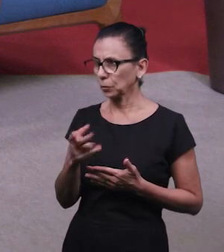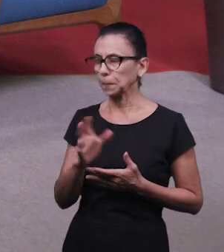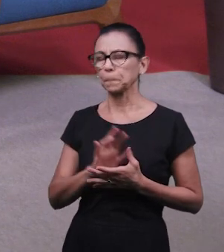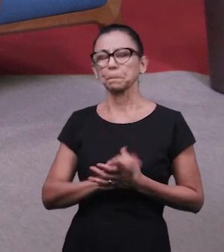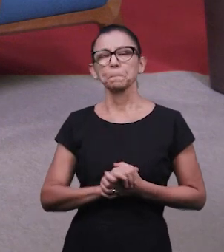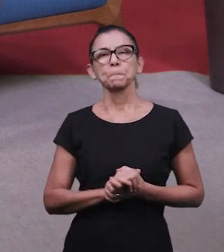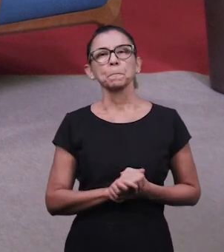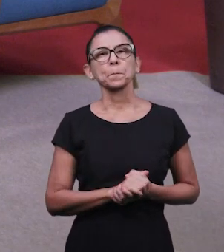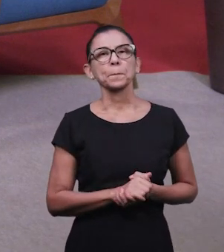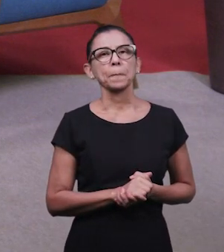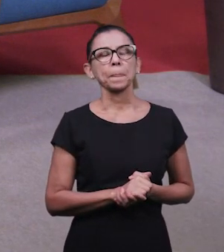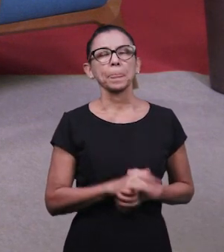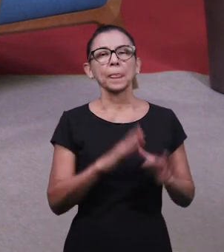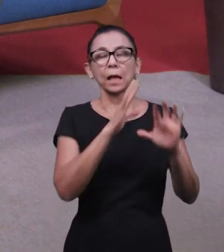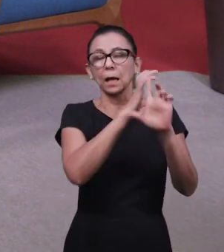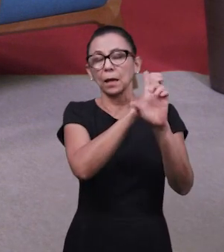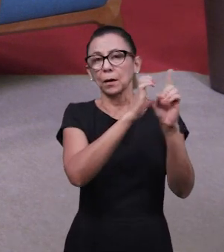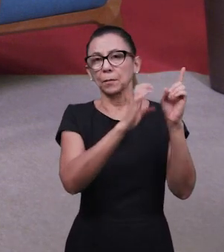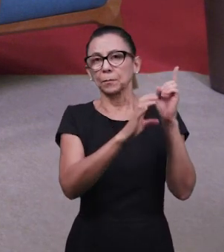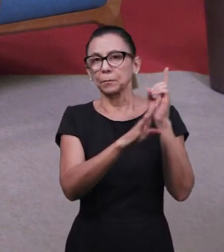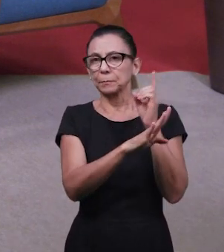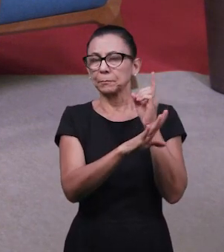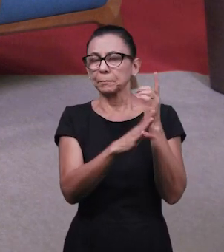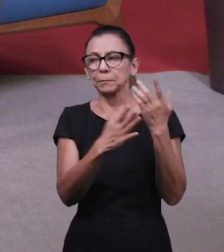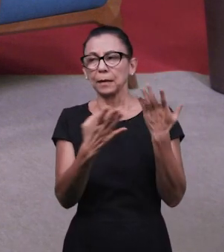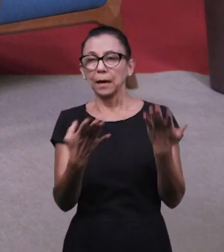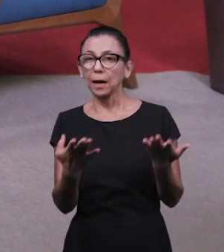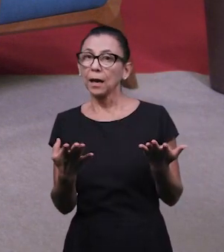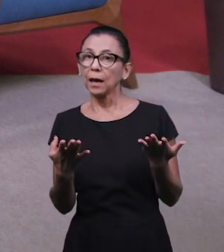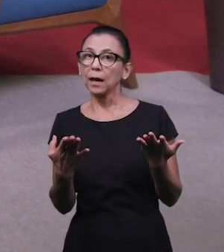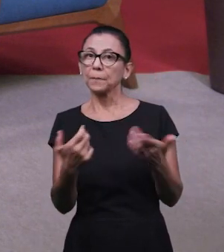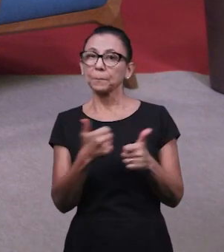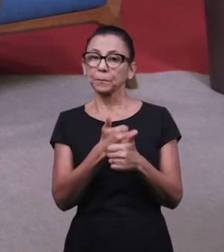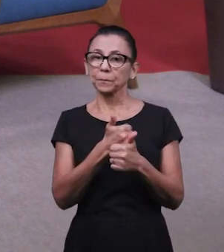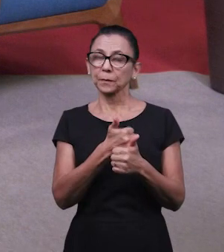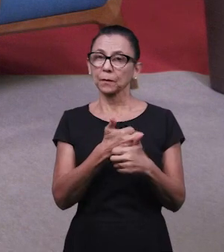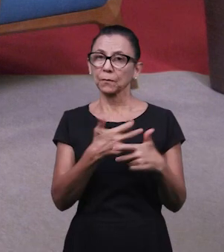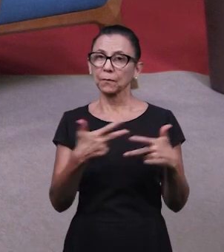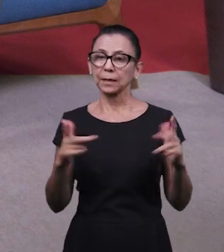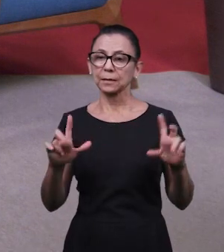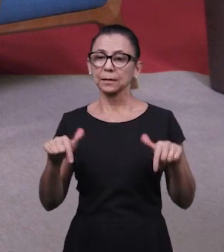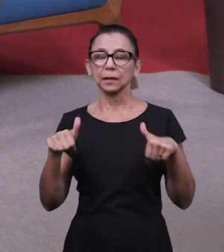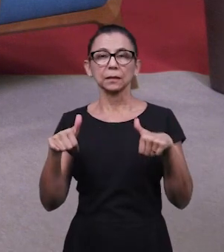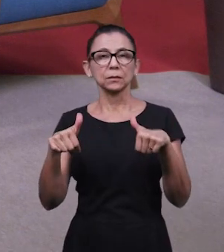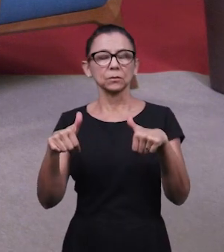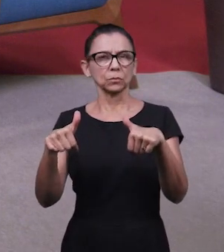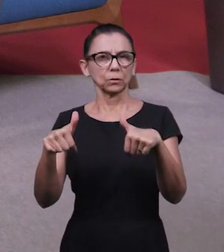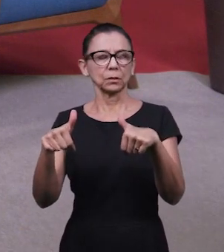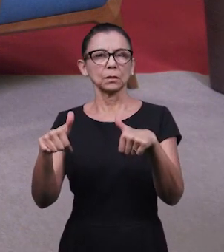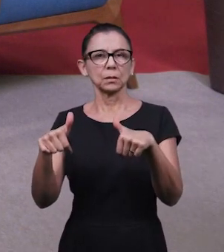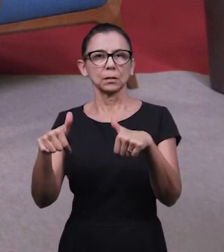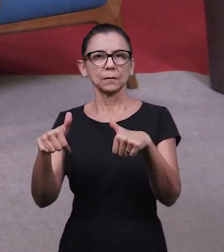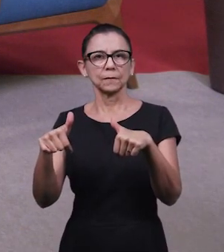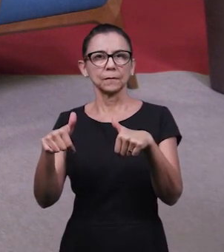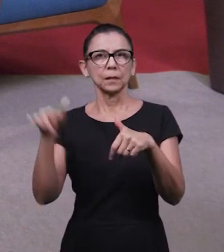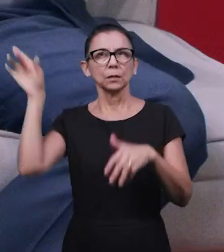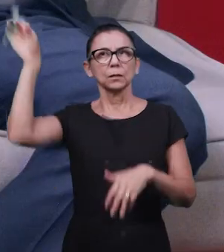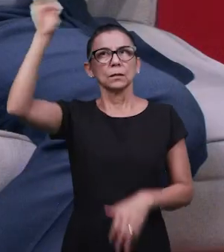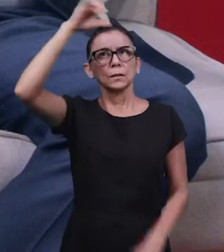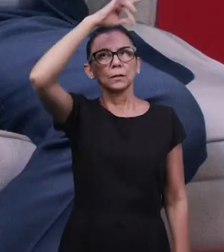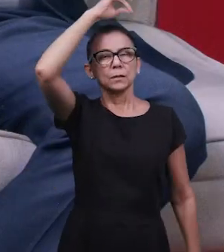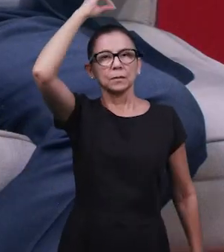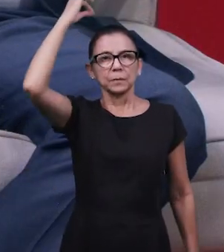nesse contexto dos valentes de Davi? Bem, antes de mais nada, quando você mencionou, Josias,